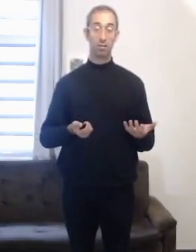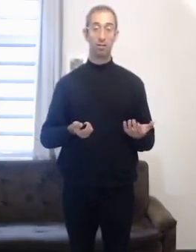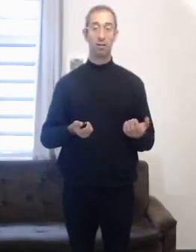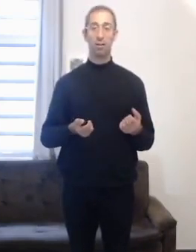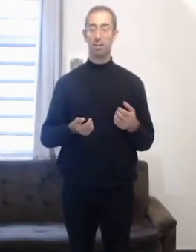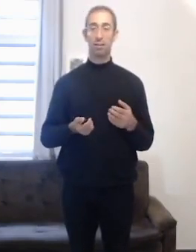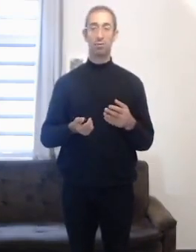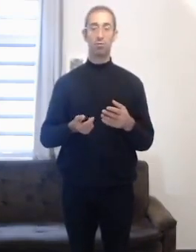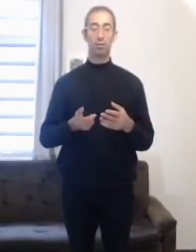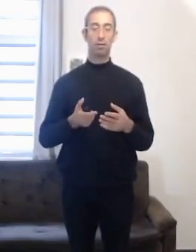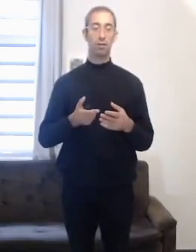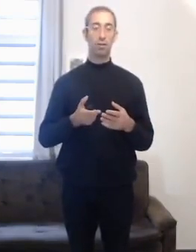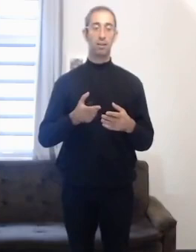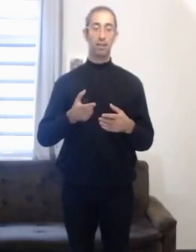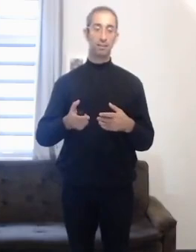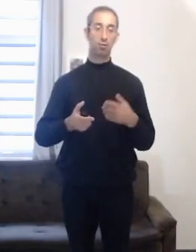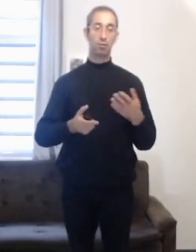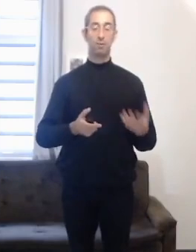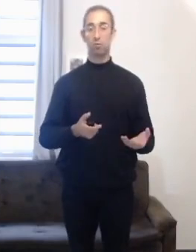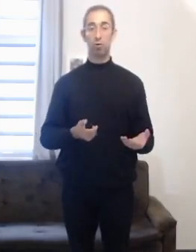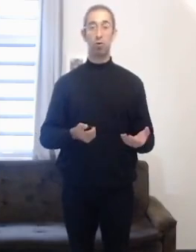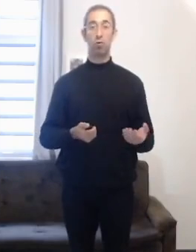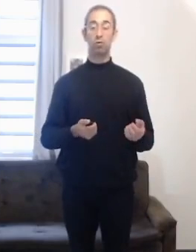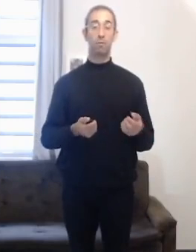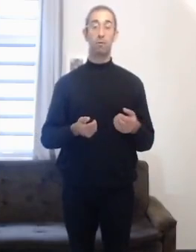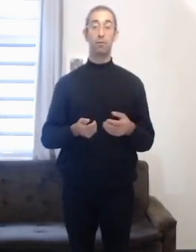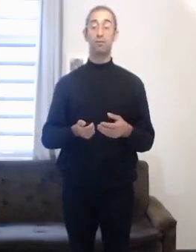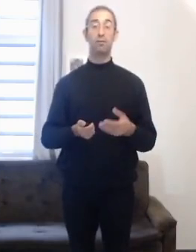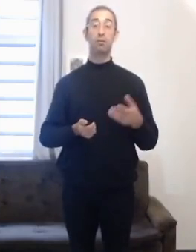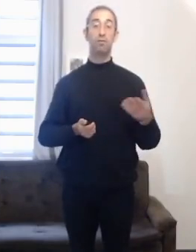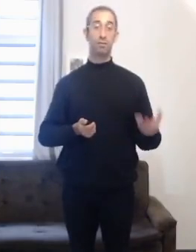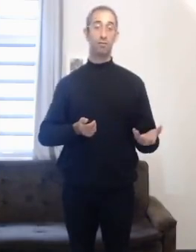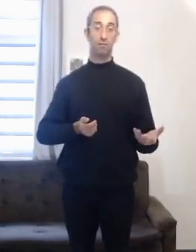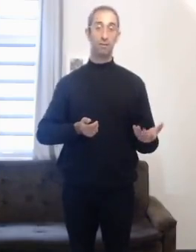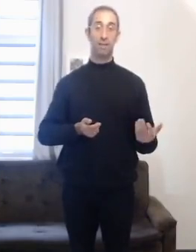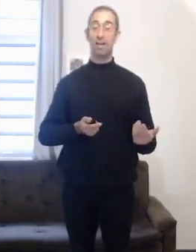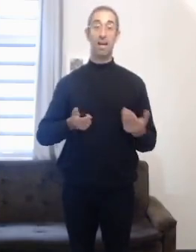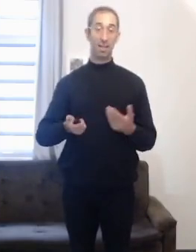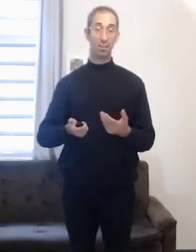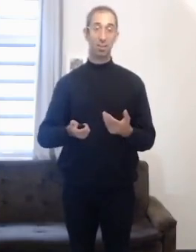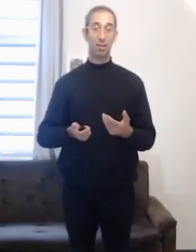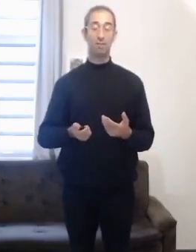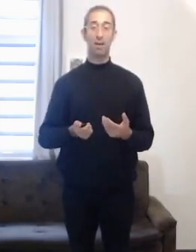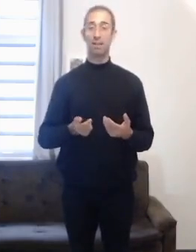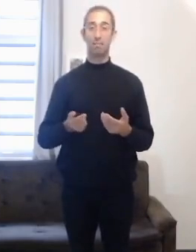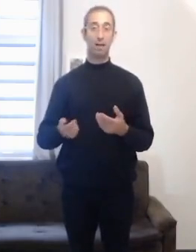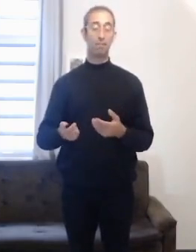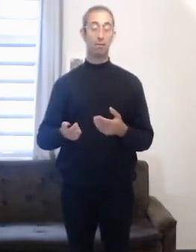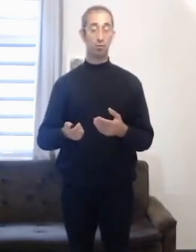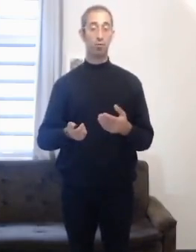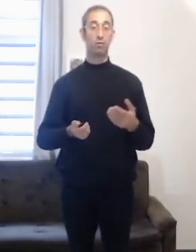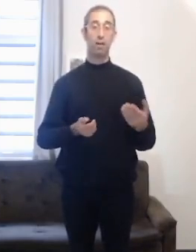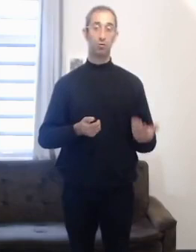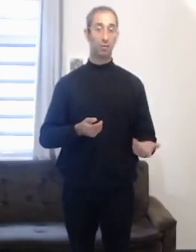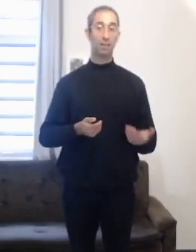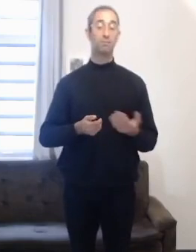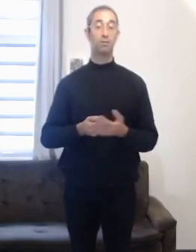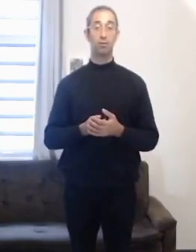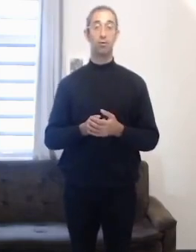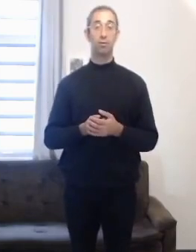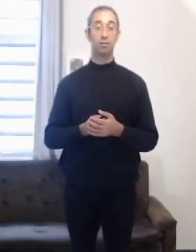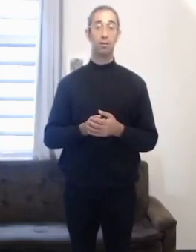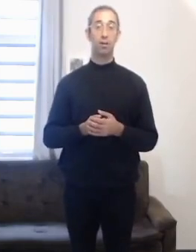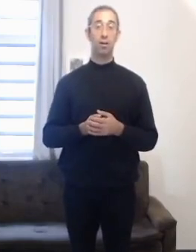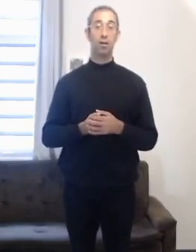éticos, né? Seja no, na interação com as pessoas, ou na proposição que vocês vão fazer, ela é ética, né? Vai atrapalhar pessoas, vai ajudar